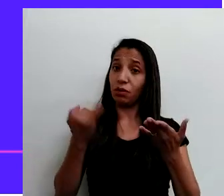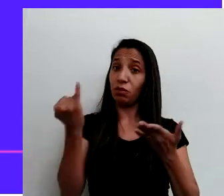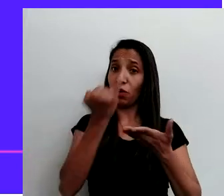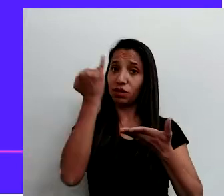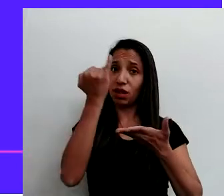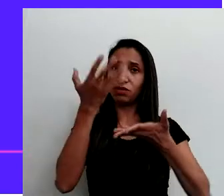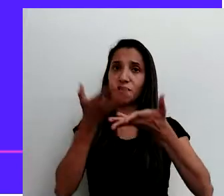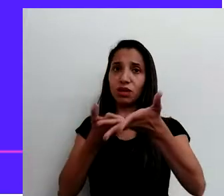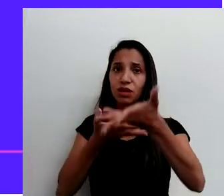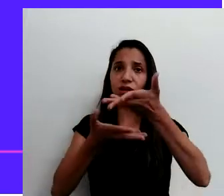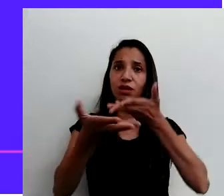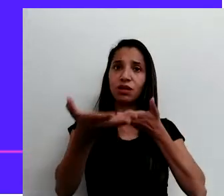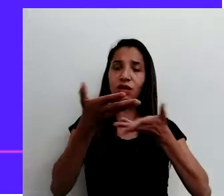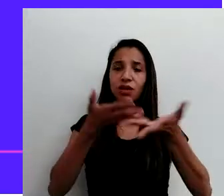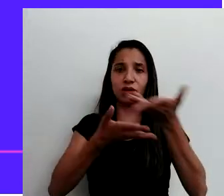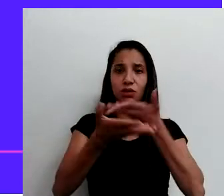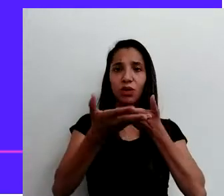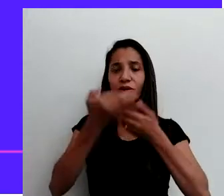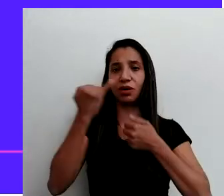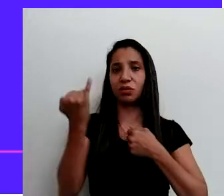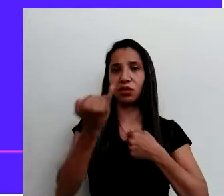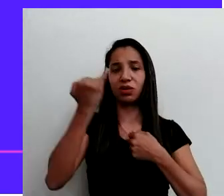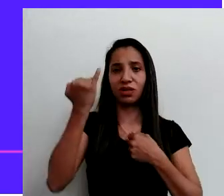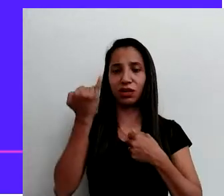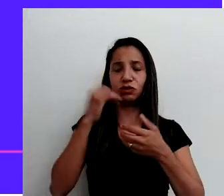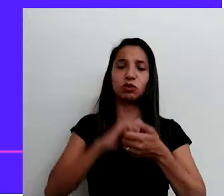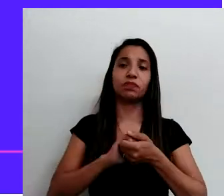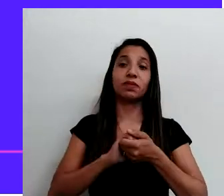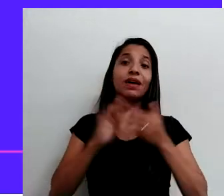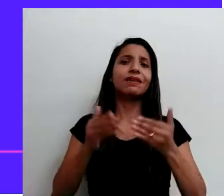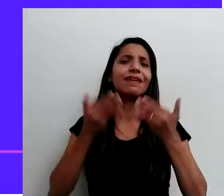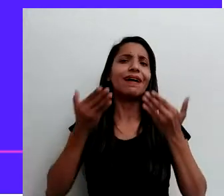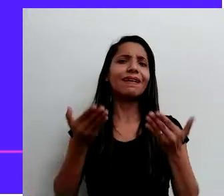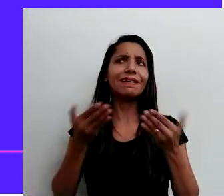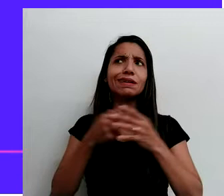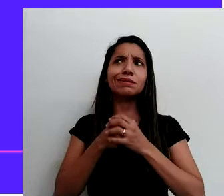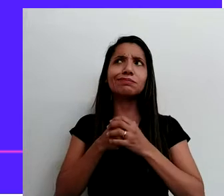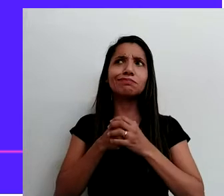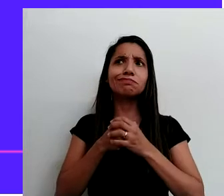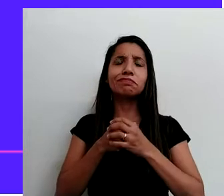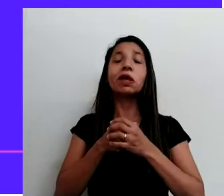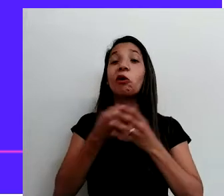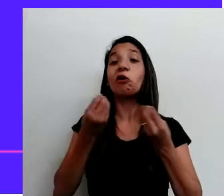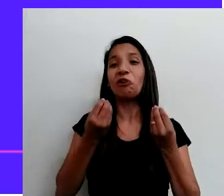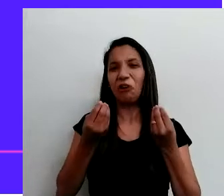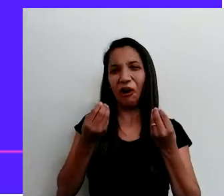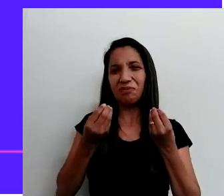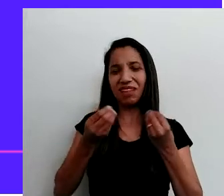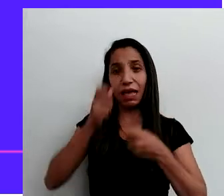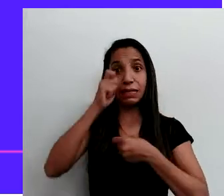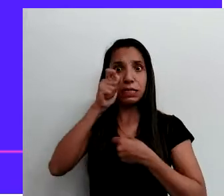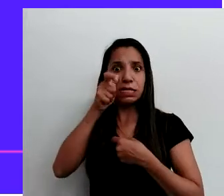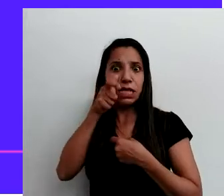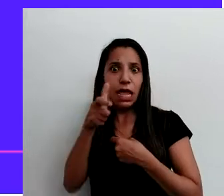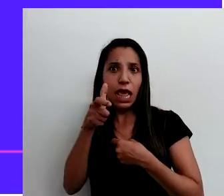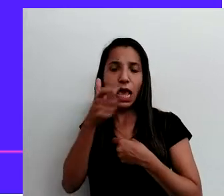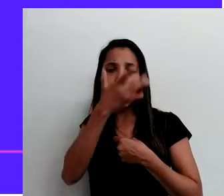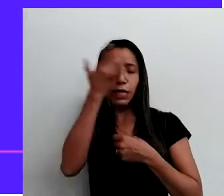mais atrativa. E aí, mais atrativa no sentido de ser, gerar uma reflexão mais aprofundada também. Que